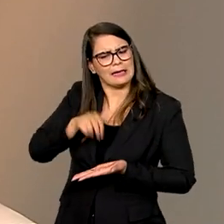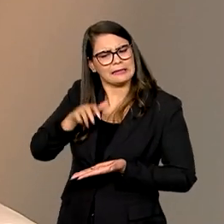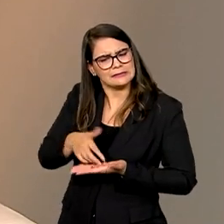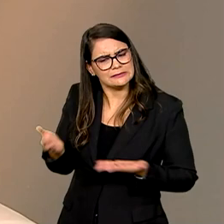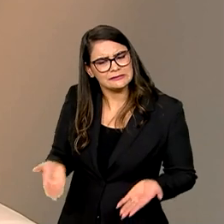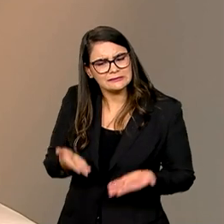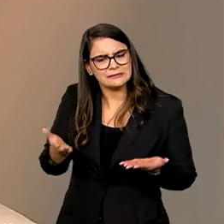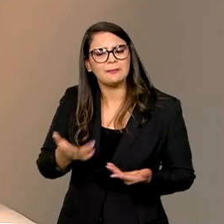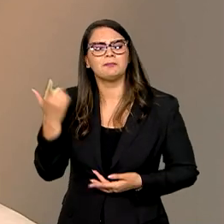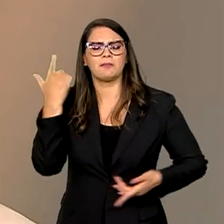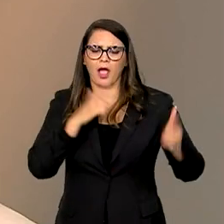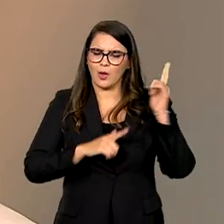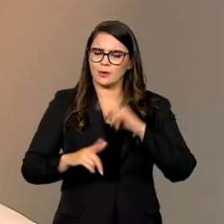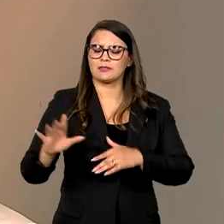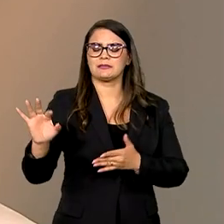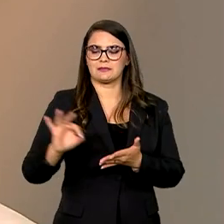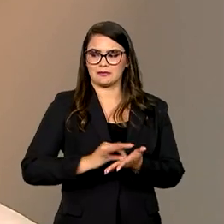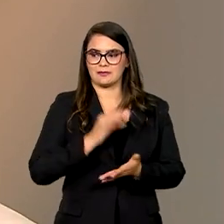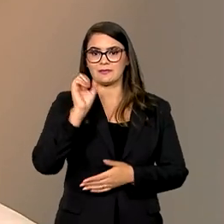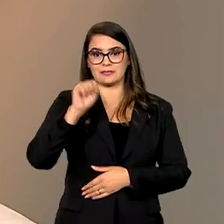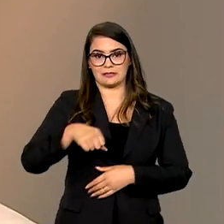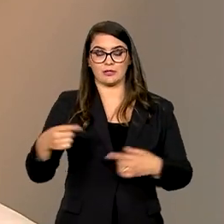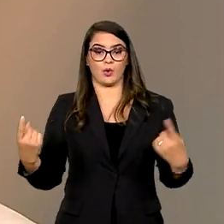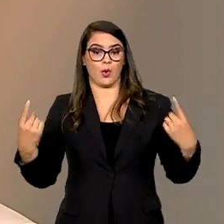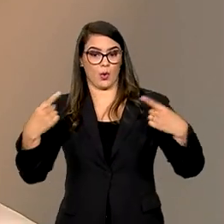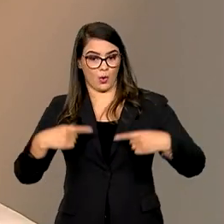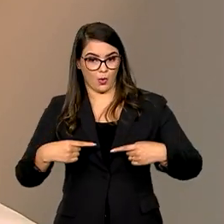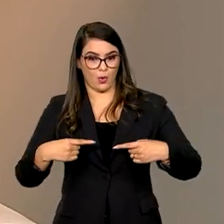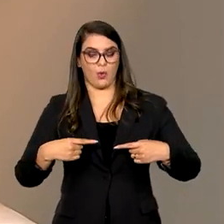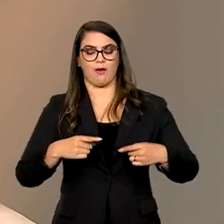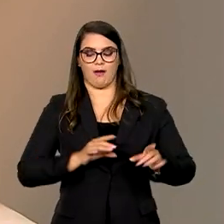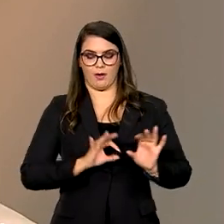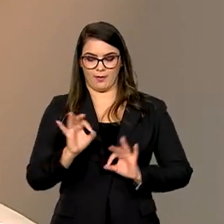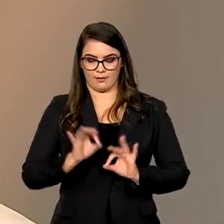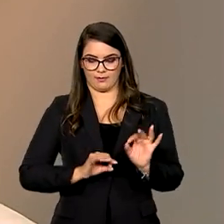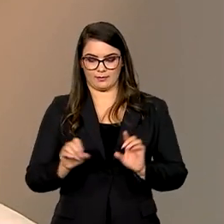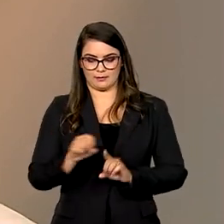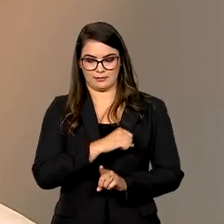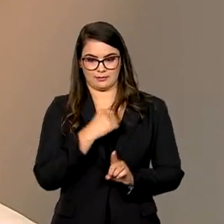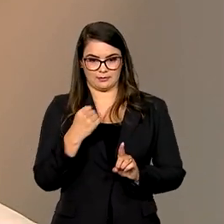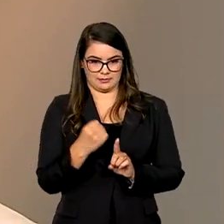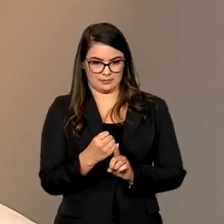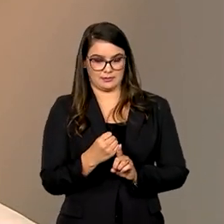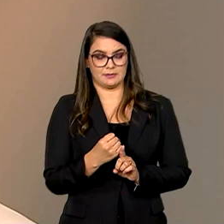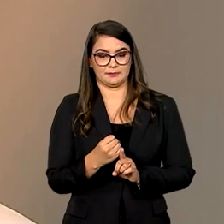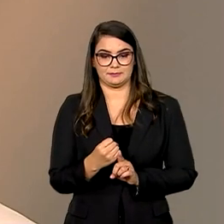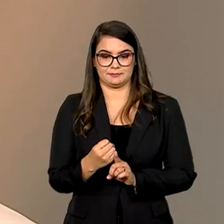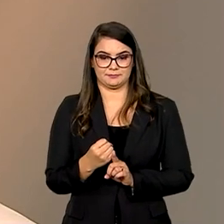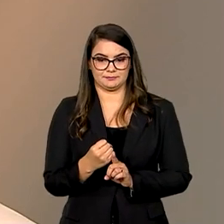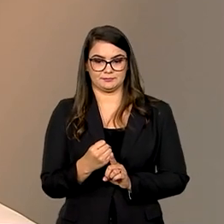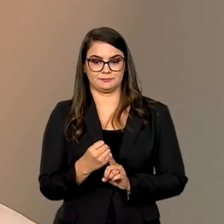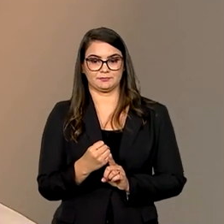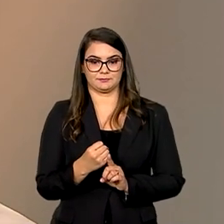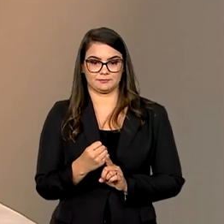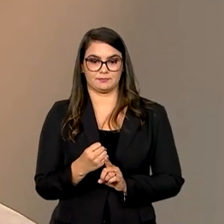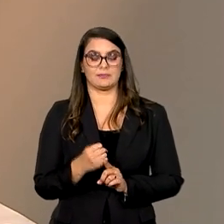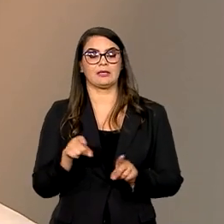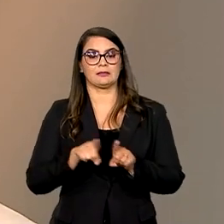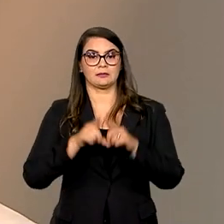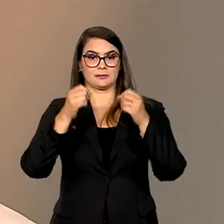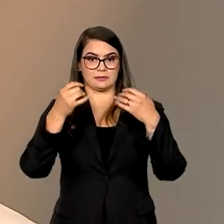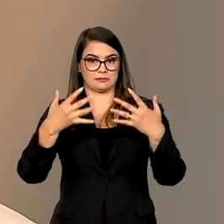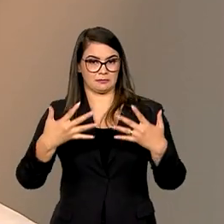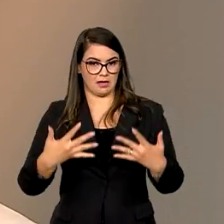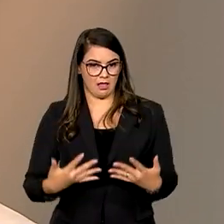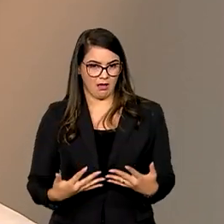elas possam se inscrever e concorrer, as organizações sociais possam concorrer aos editais, explicar mais